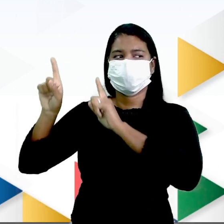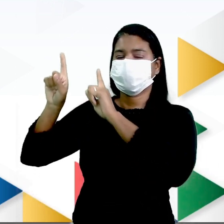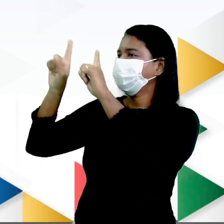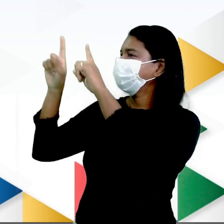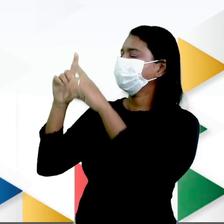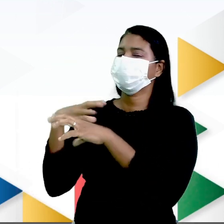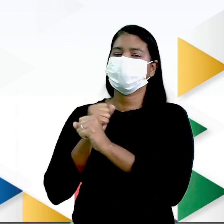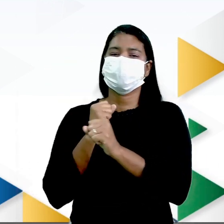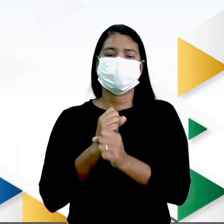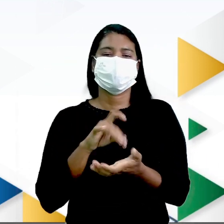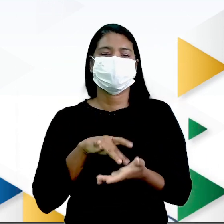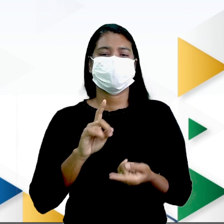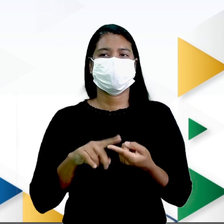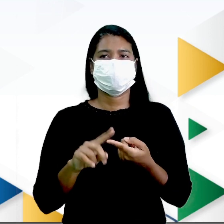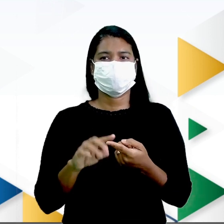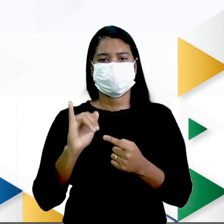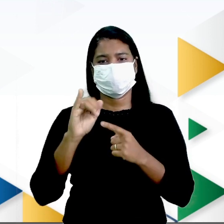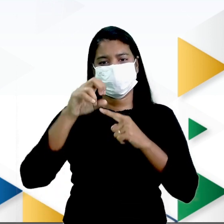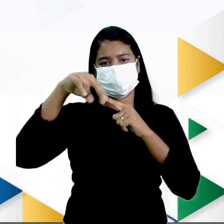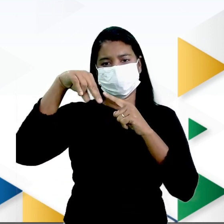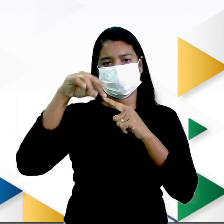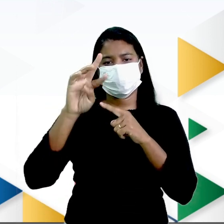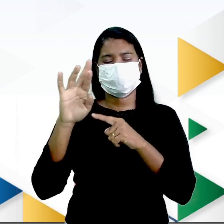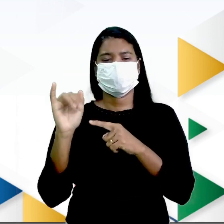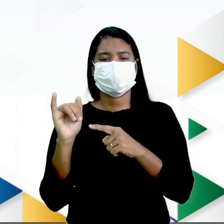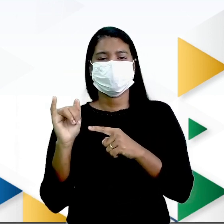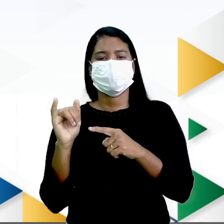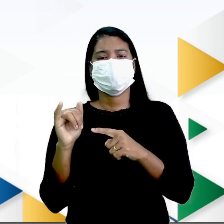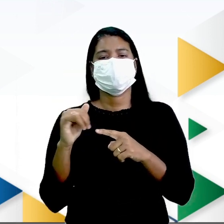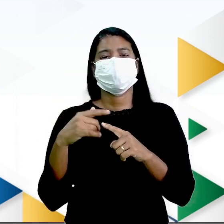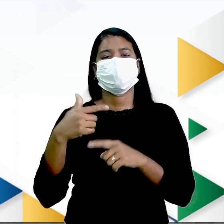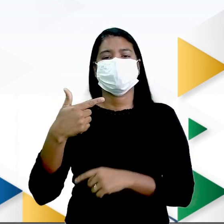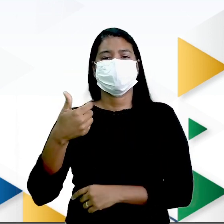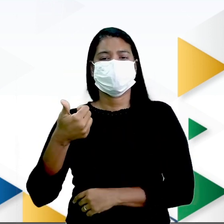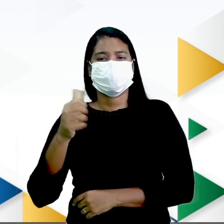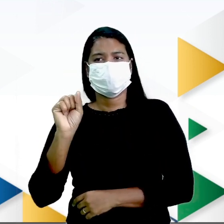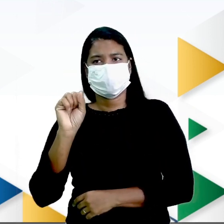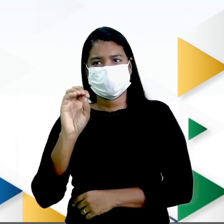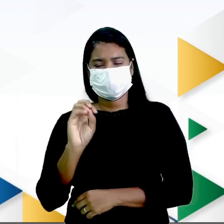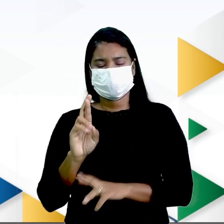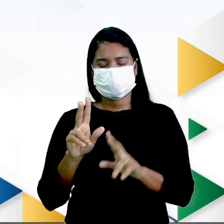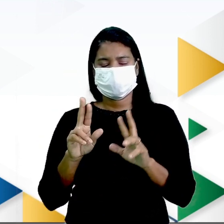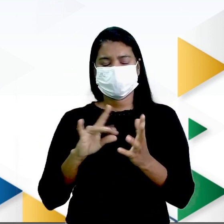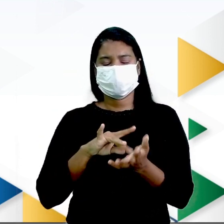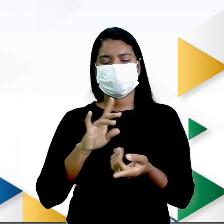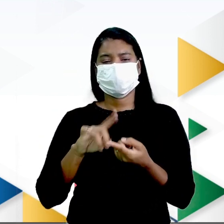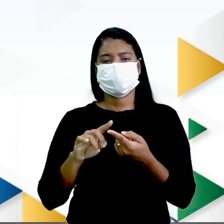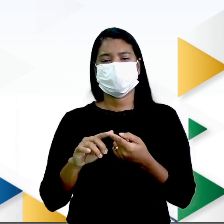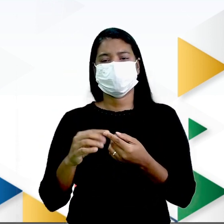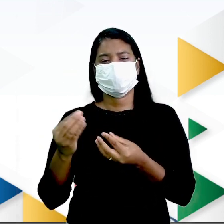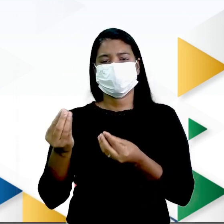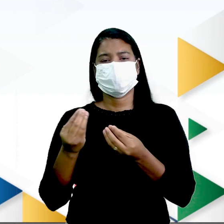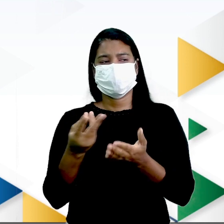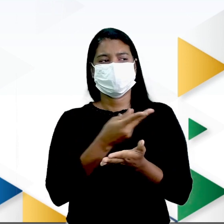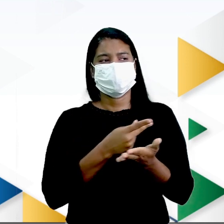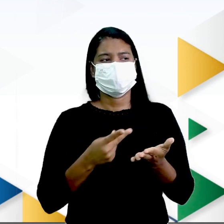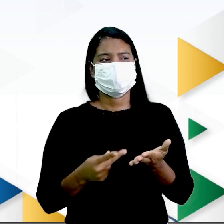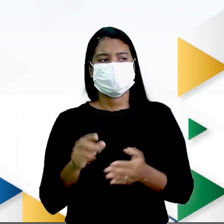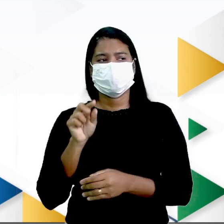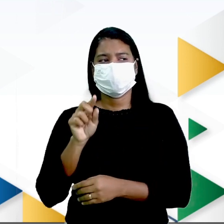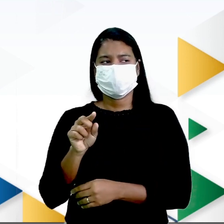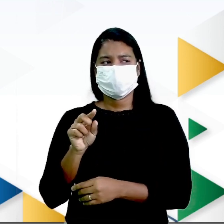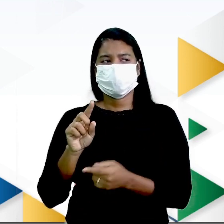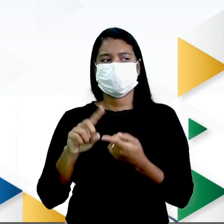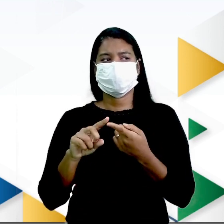dos ângulos internos é n menos 2 vezes 180. Eu também poderia fazer diferente. Pego a figura e pego um ponto lá,